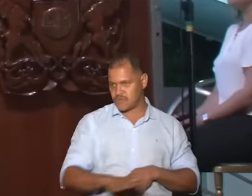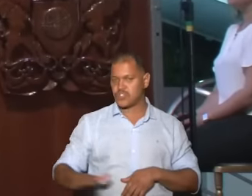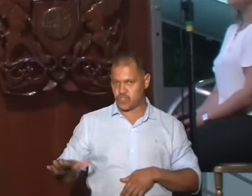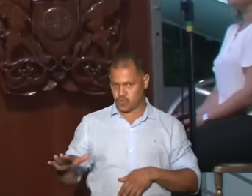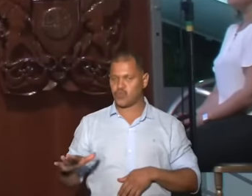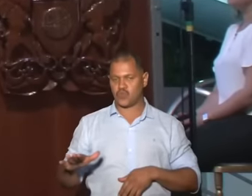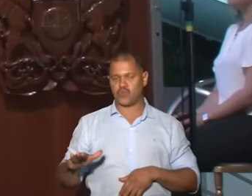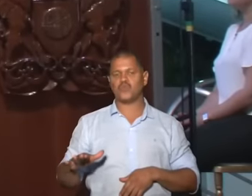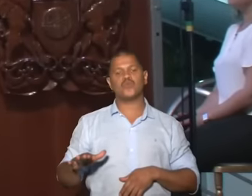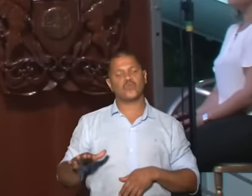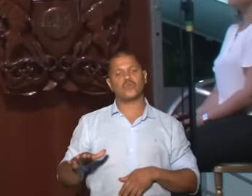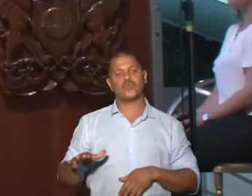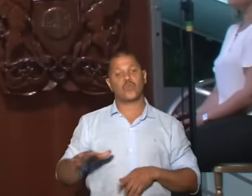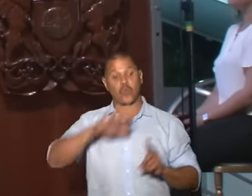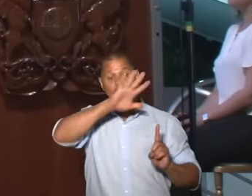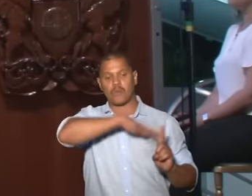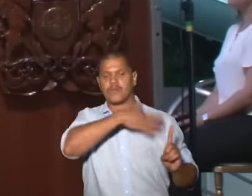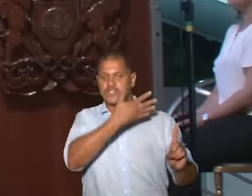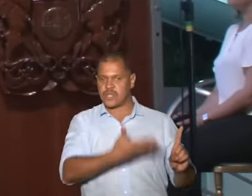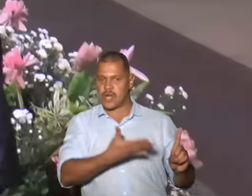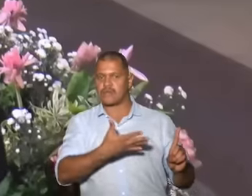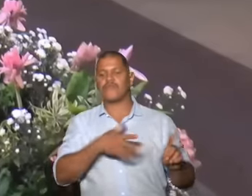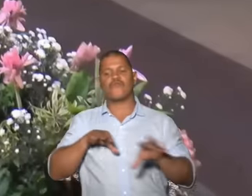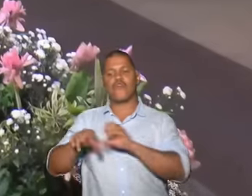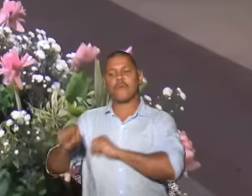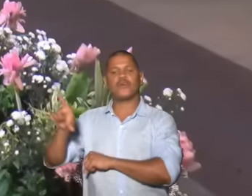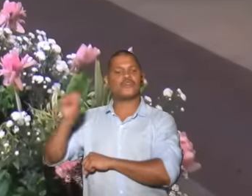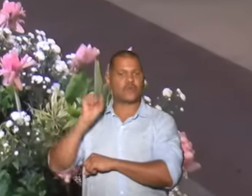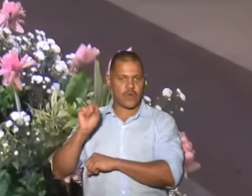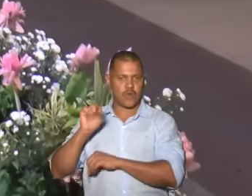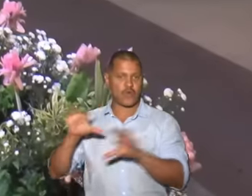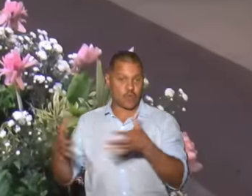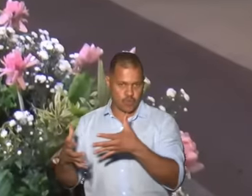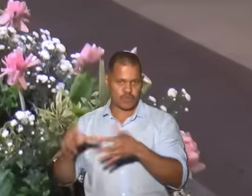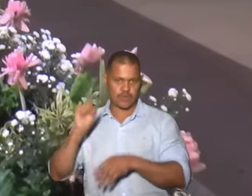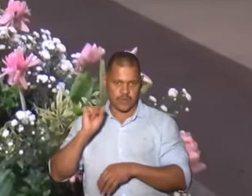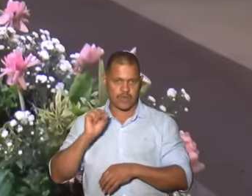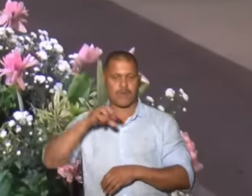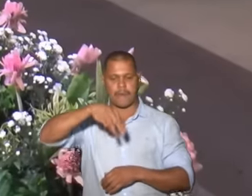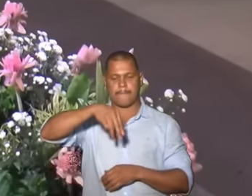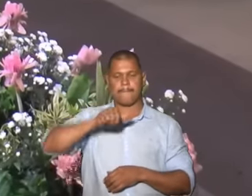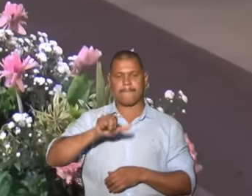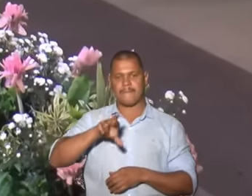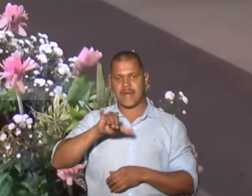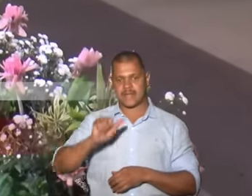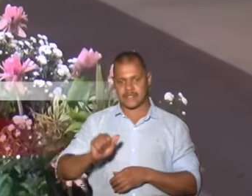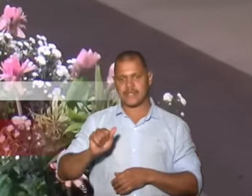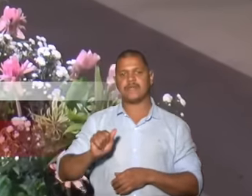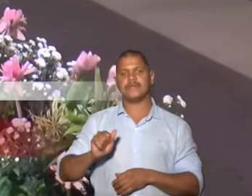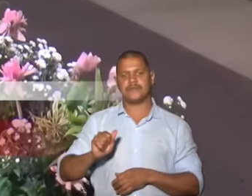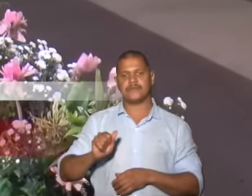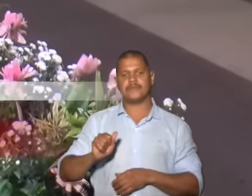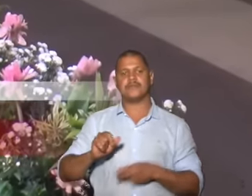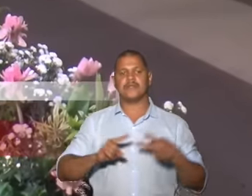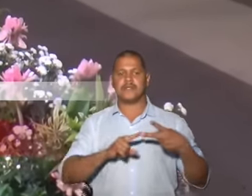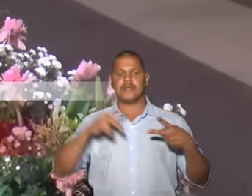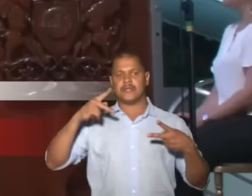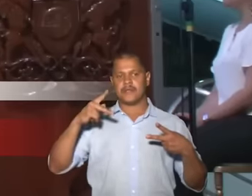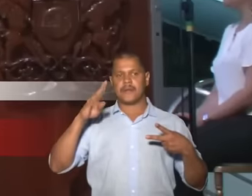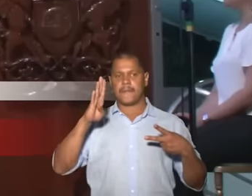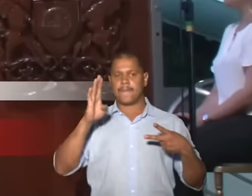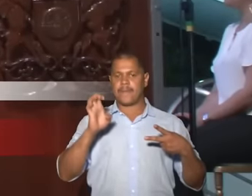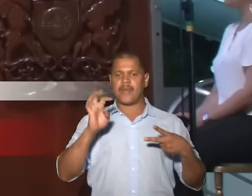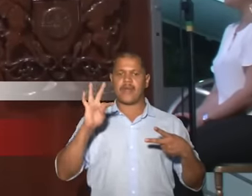homenageados dos formandos, Márcia Onísia da Silva e Betânia de